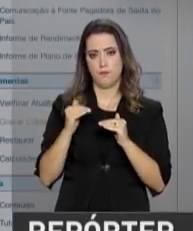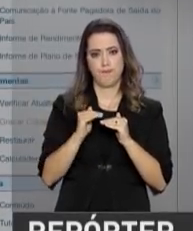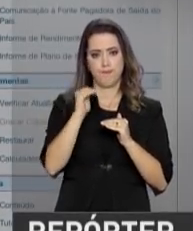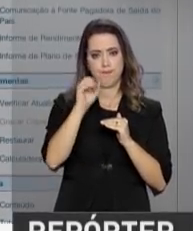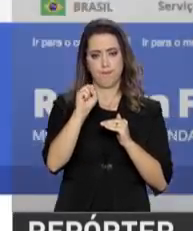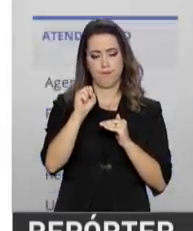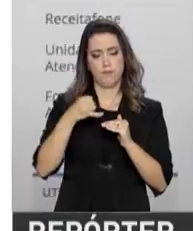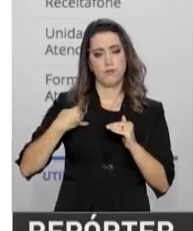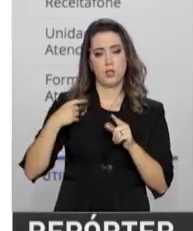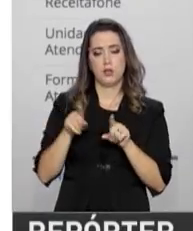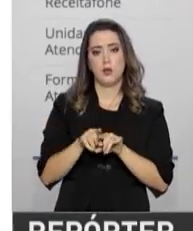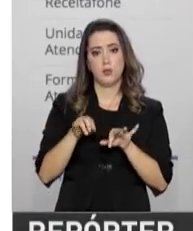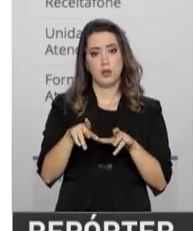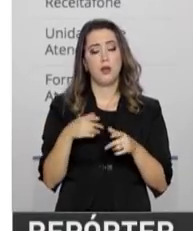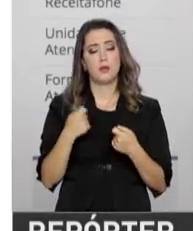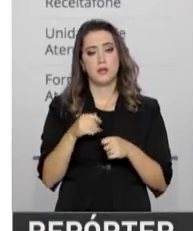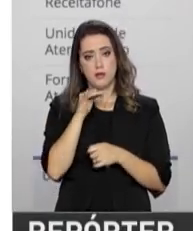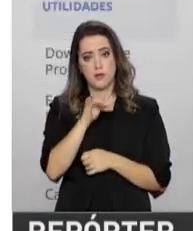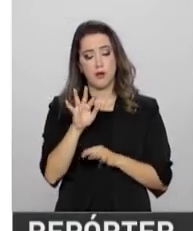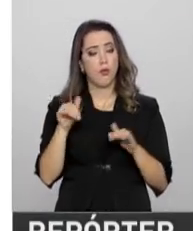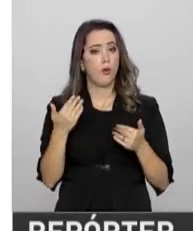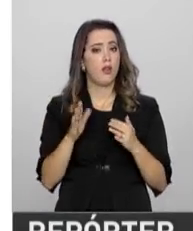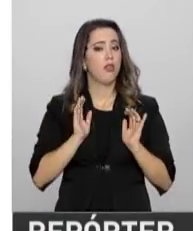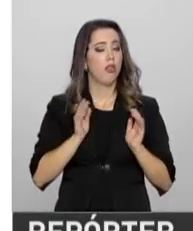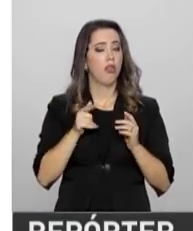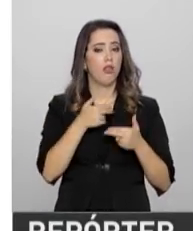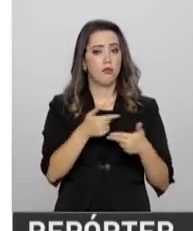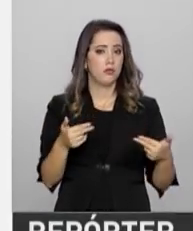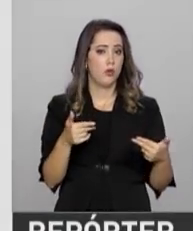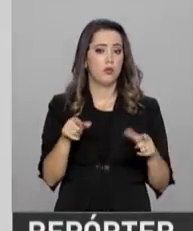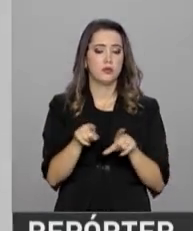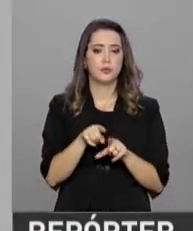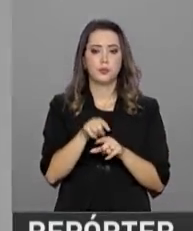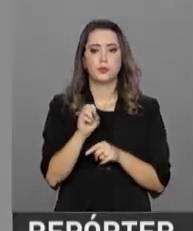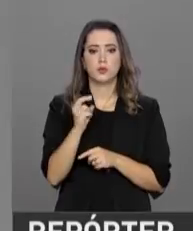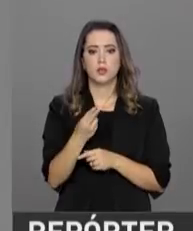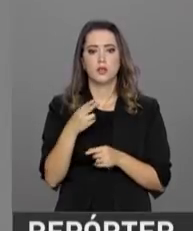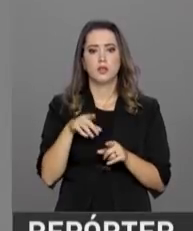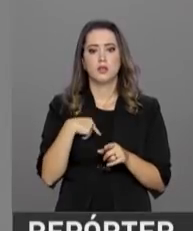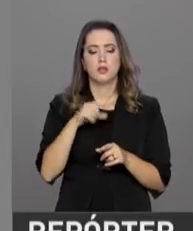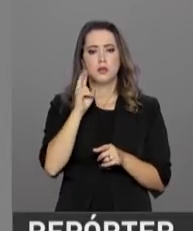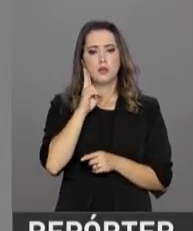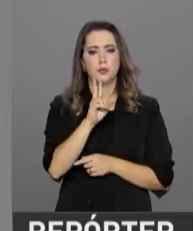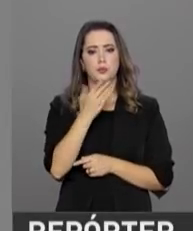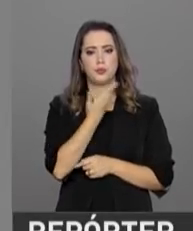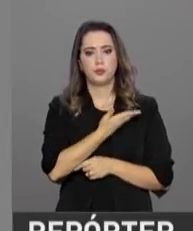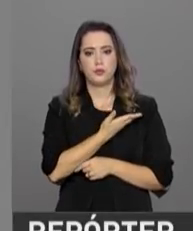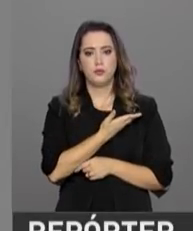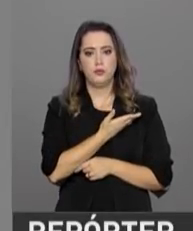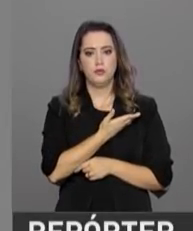bens. Além disso, será possível retificar as declarações enviadas por meio de dispositivos móveis, como tablets